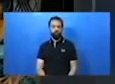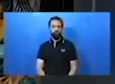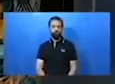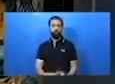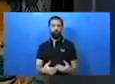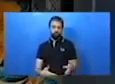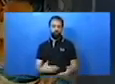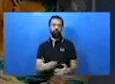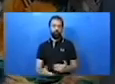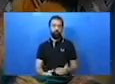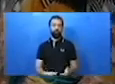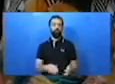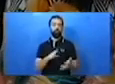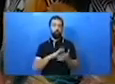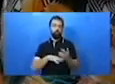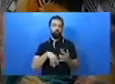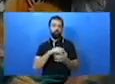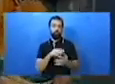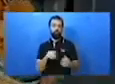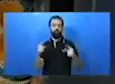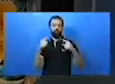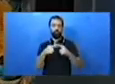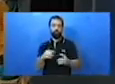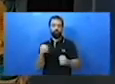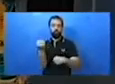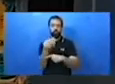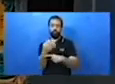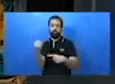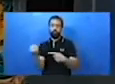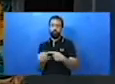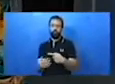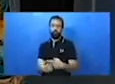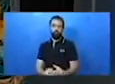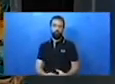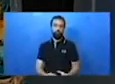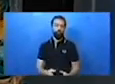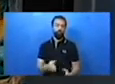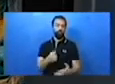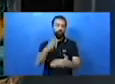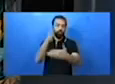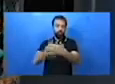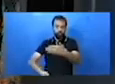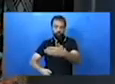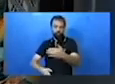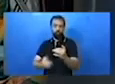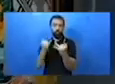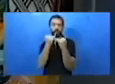Continuando, pinte as figuras de acordo com as frações. Metade de 12, meio de